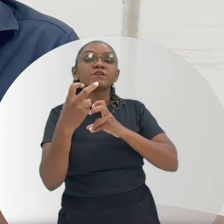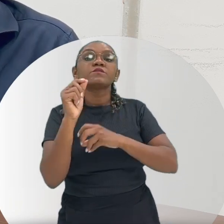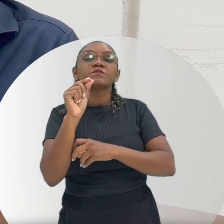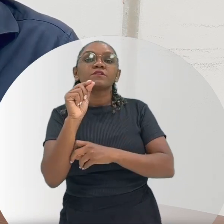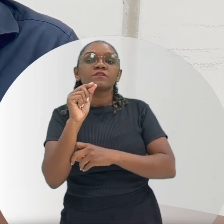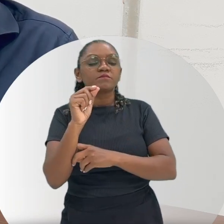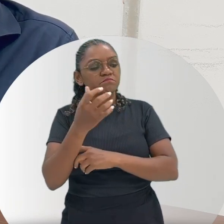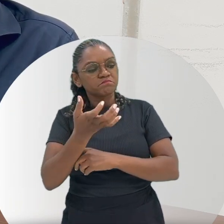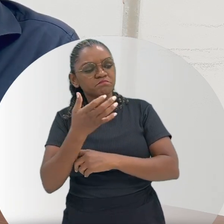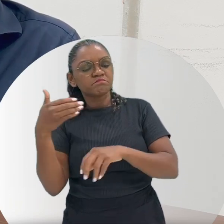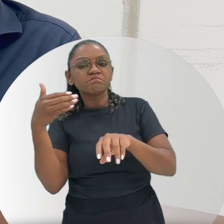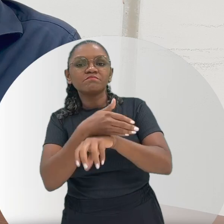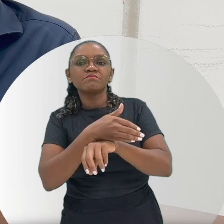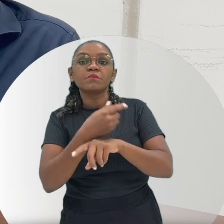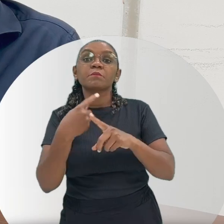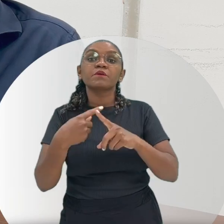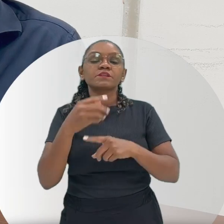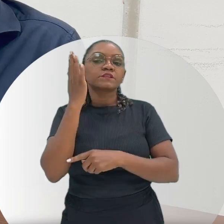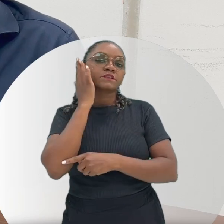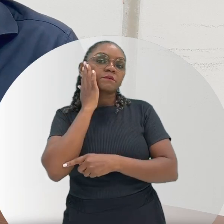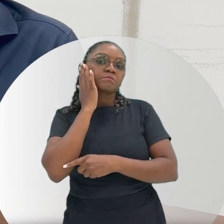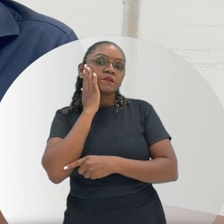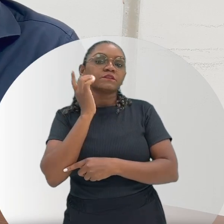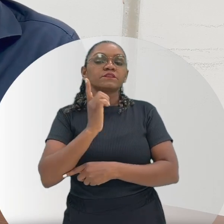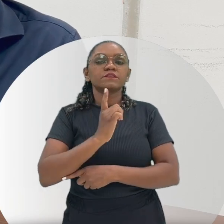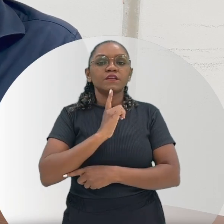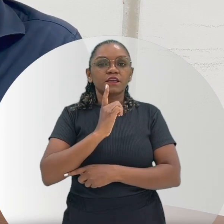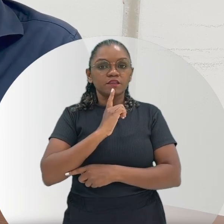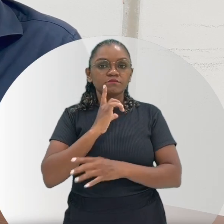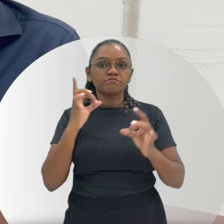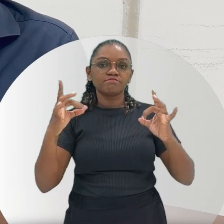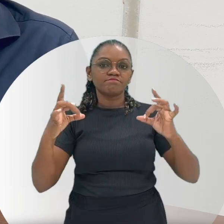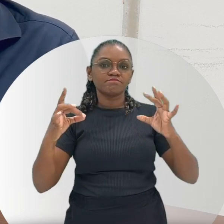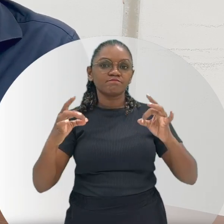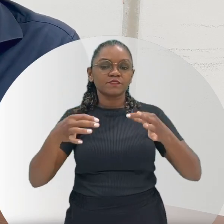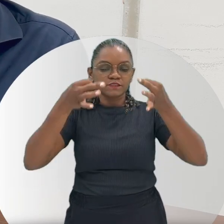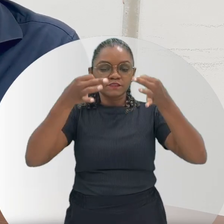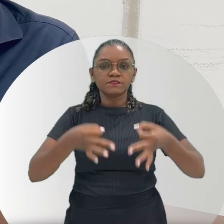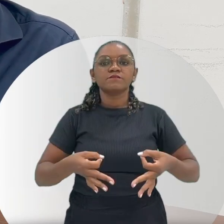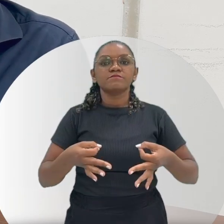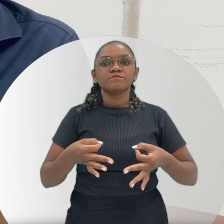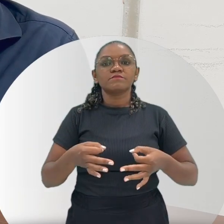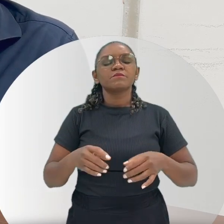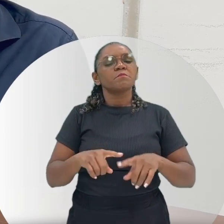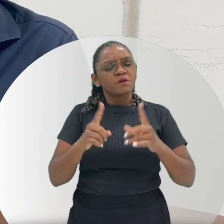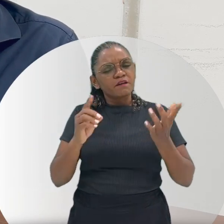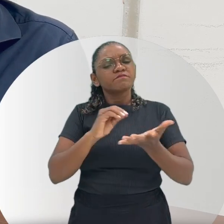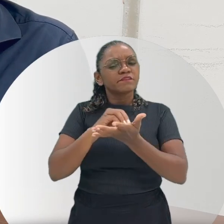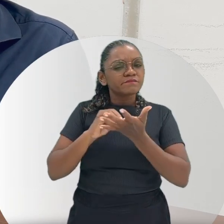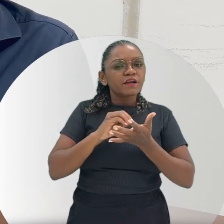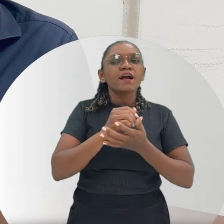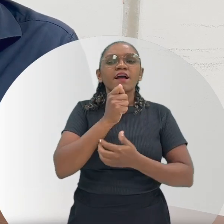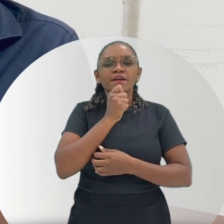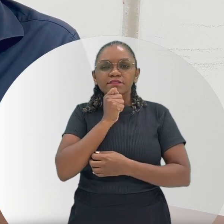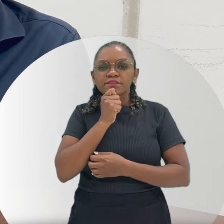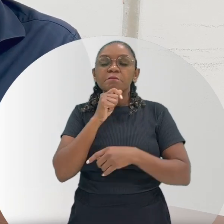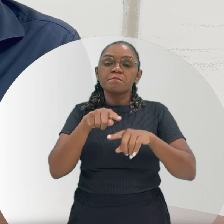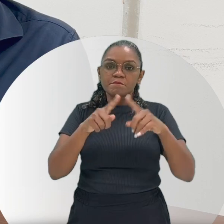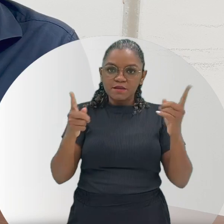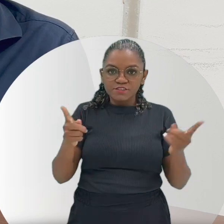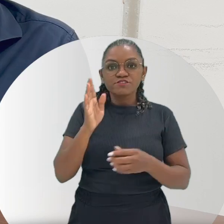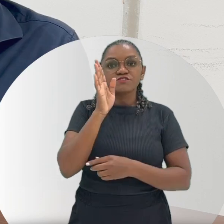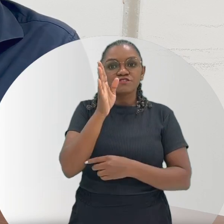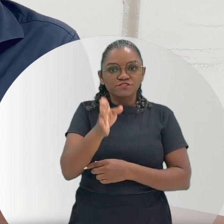quero ingressar no IFRO, porque lá você teria um atendimento adequado. A gente tem muito por percorrer, tem muito processo por melhoria, mas a